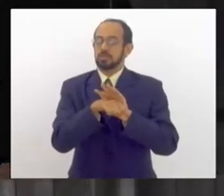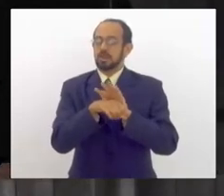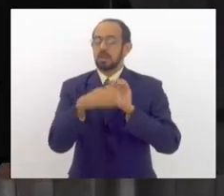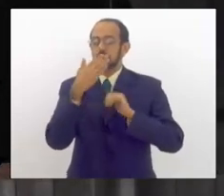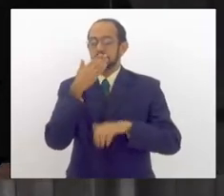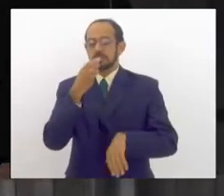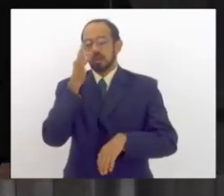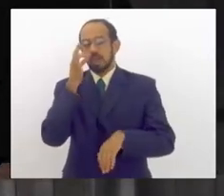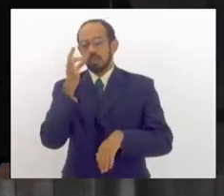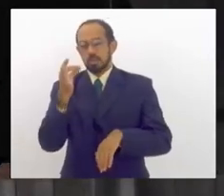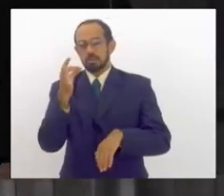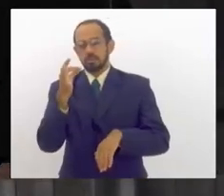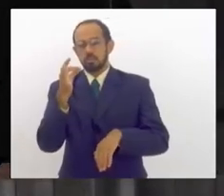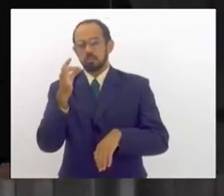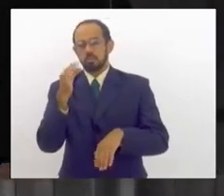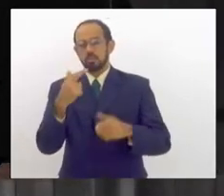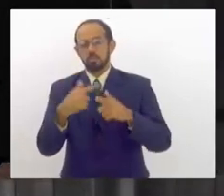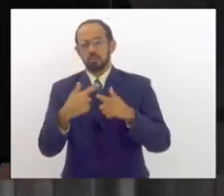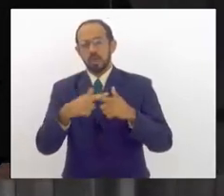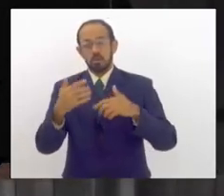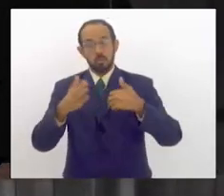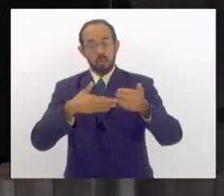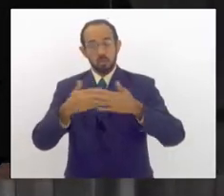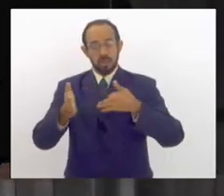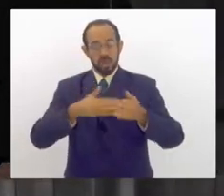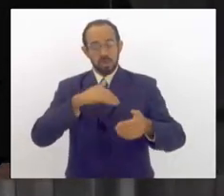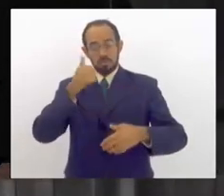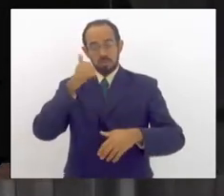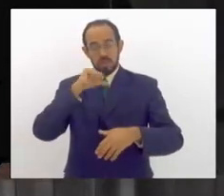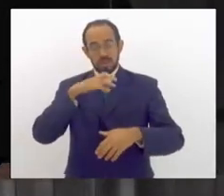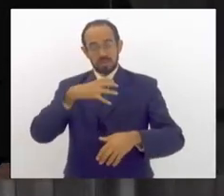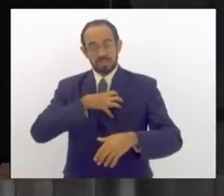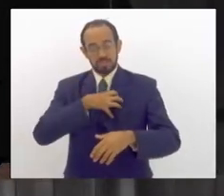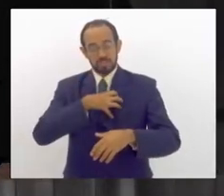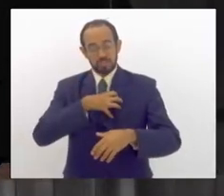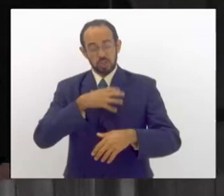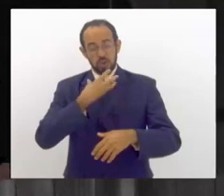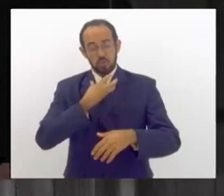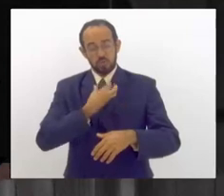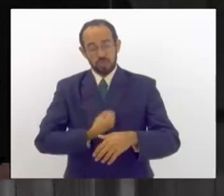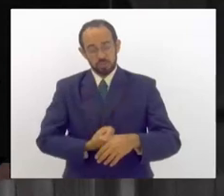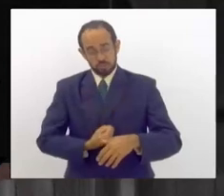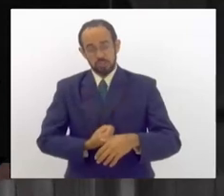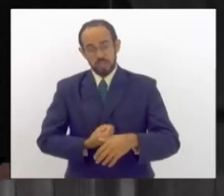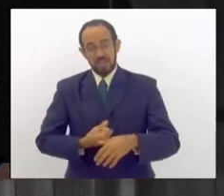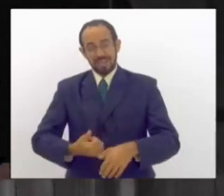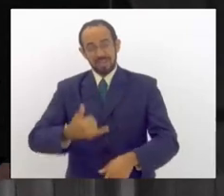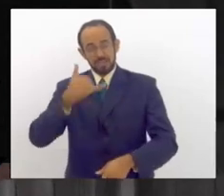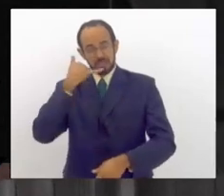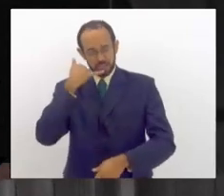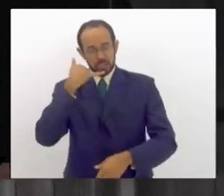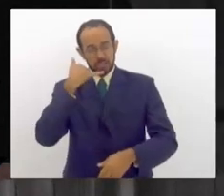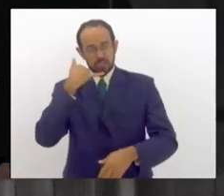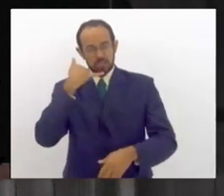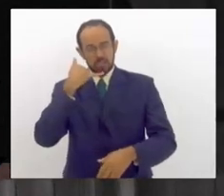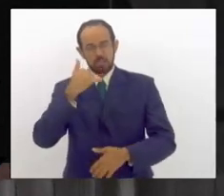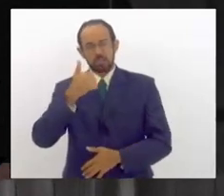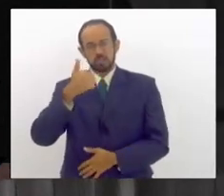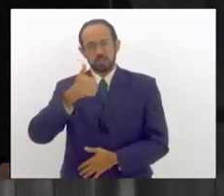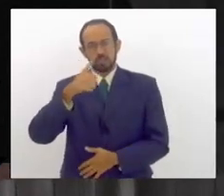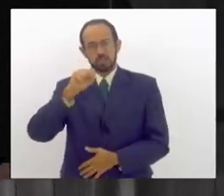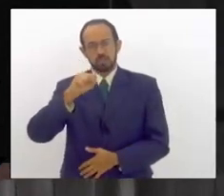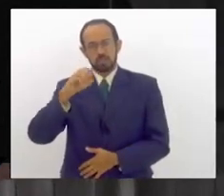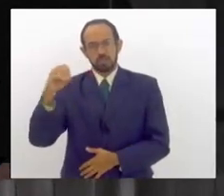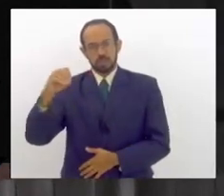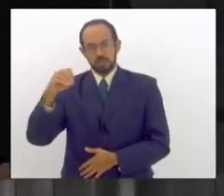é crime. E que qualquer mulher que se sentir ofendida, faça uso dos canais, o Disque